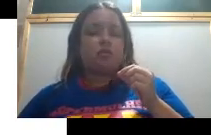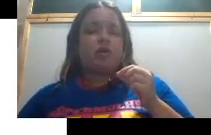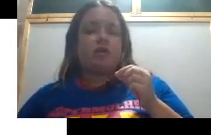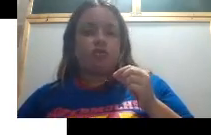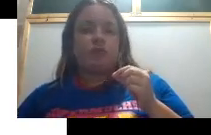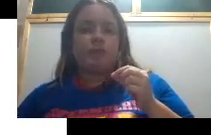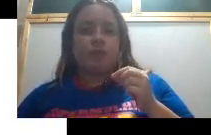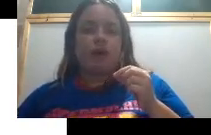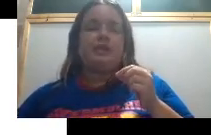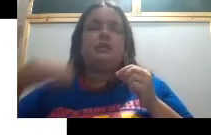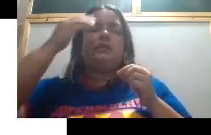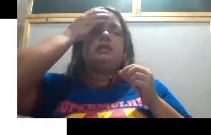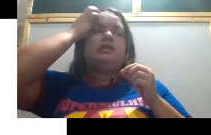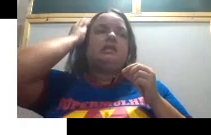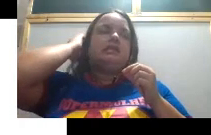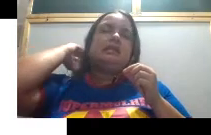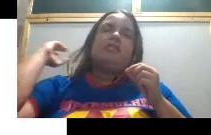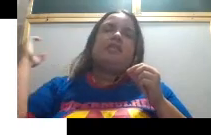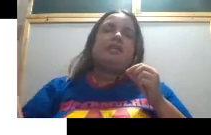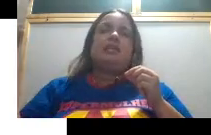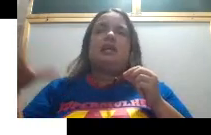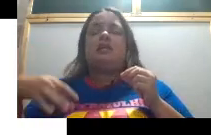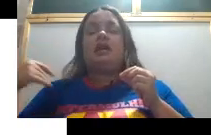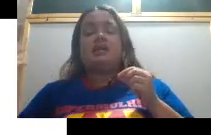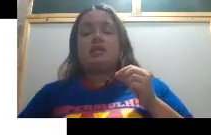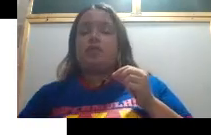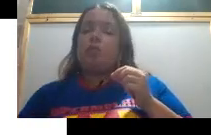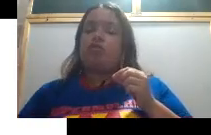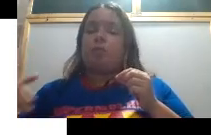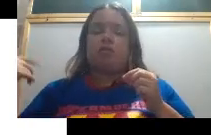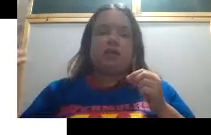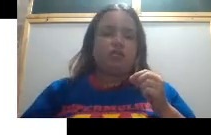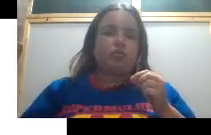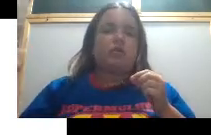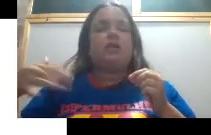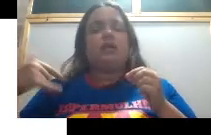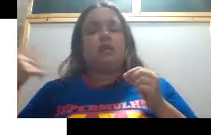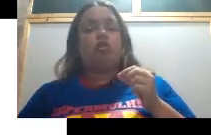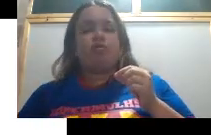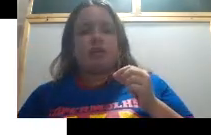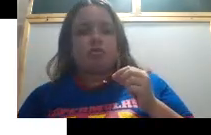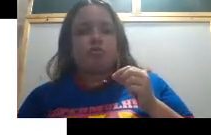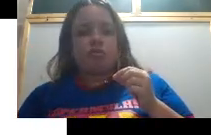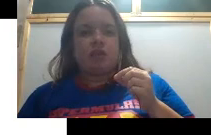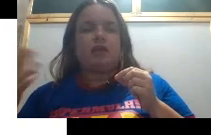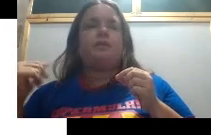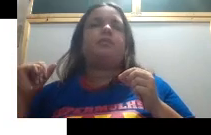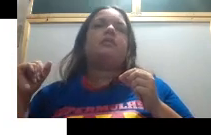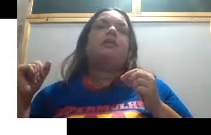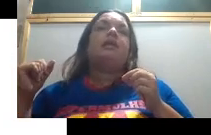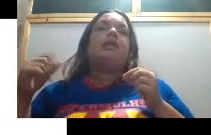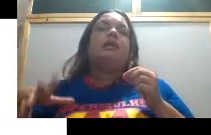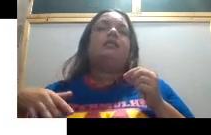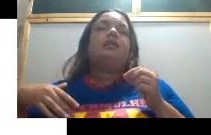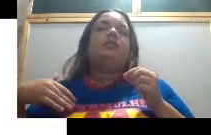diferente dos dias atuais não é ninguém fazia essas formas de protesto e nós vemos hoje em